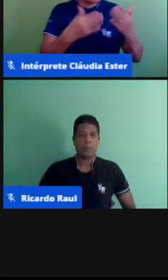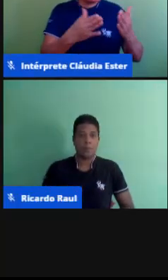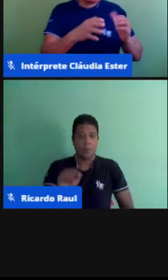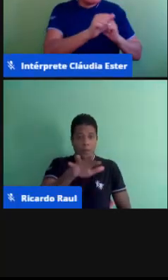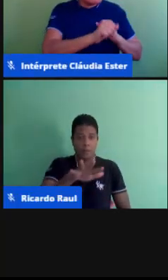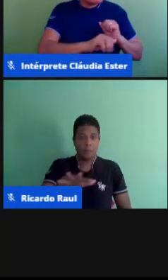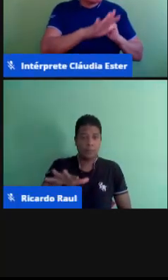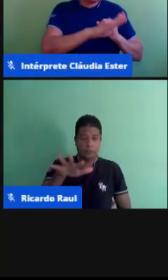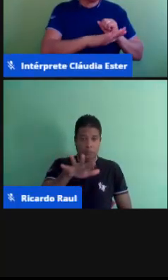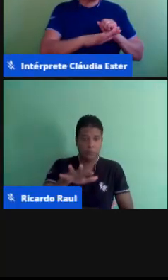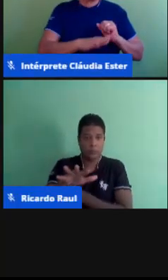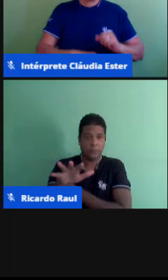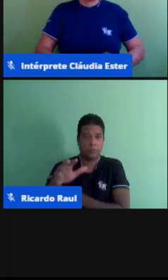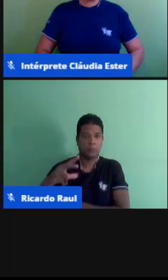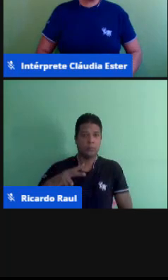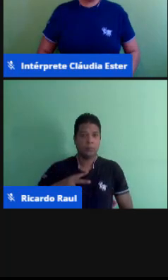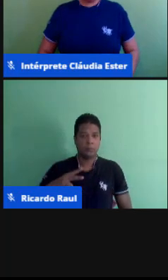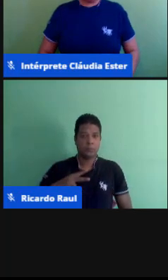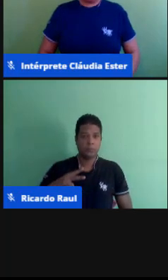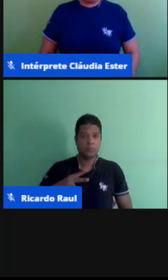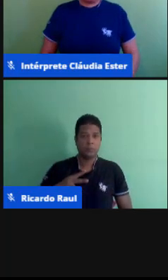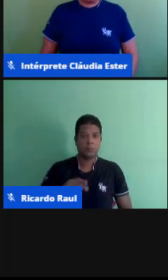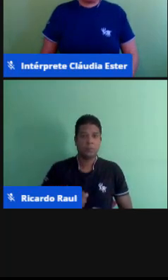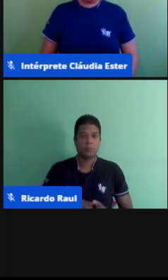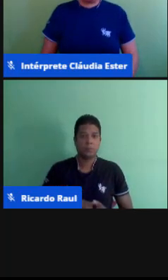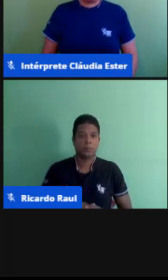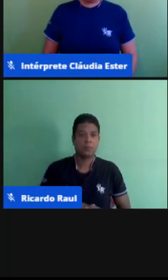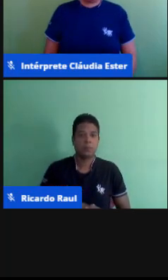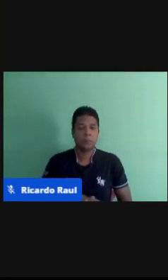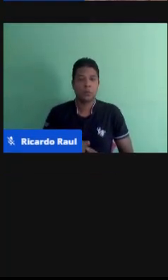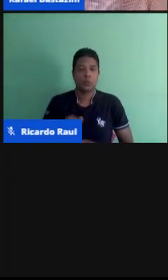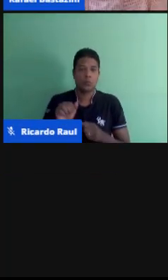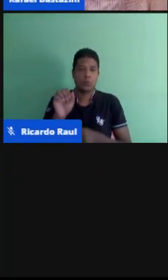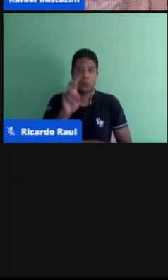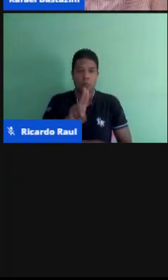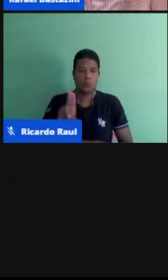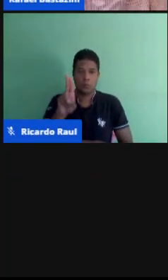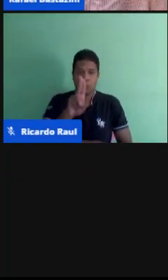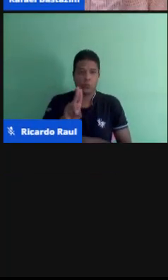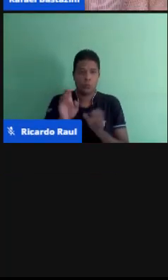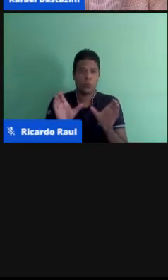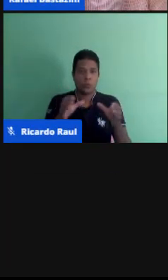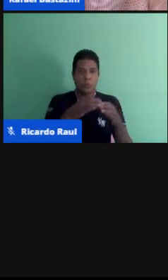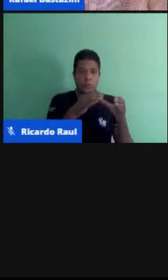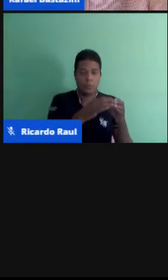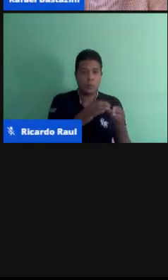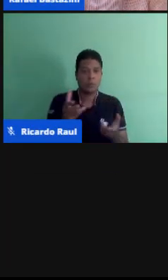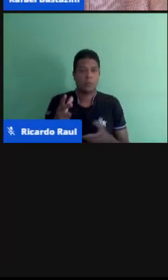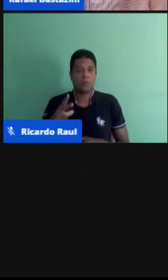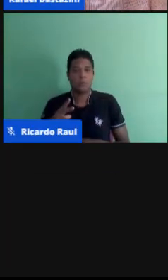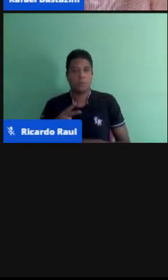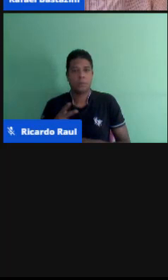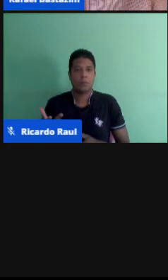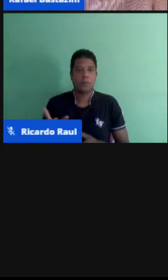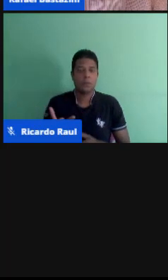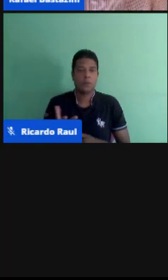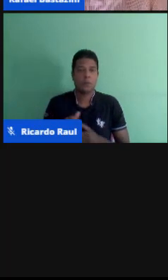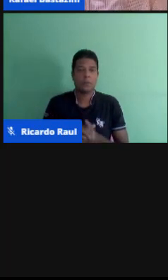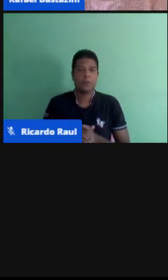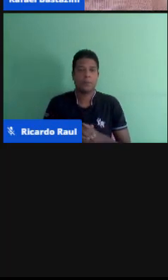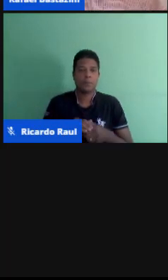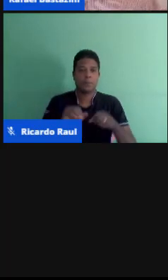de uso privado, de uso coletivo, mas privado por meio, por exemplo, de sistemas